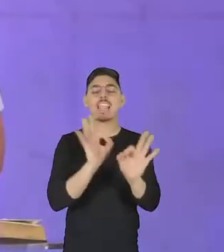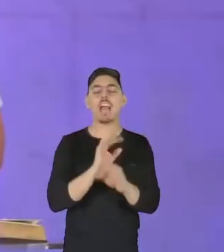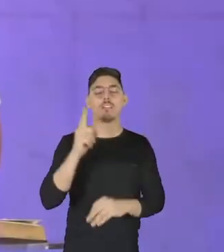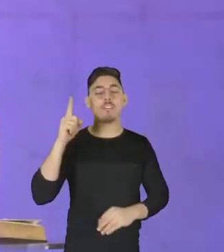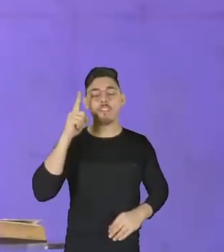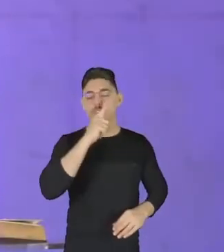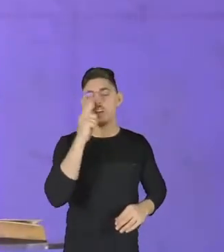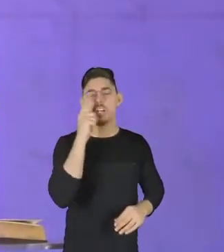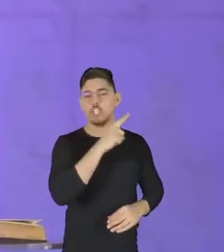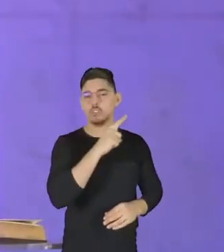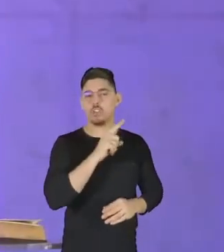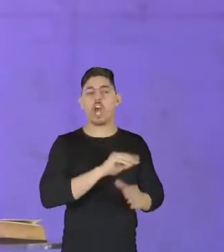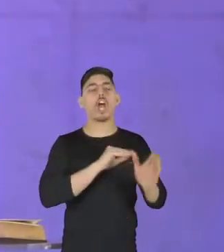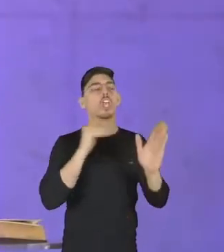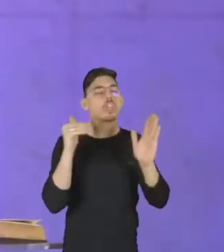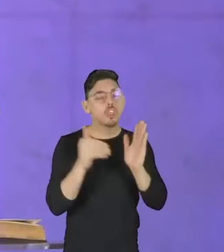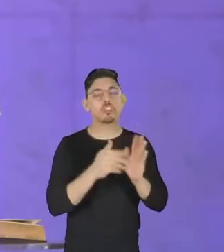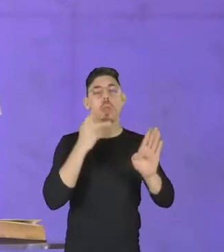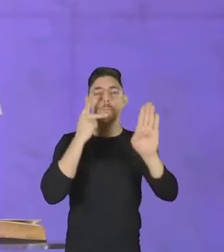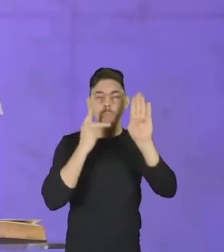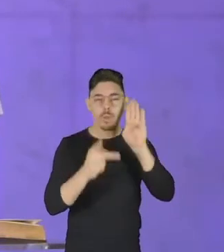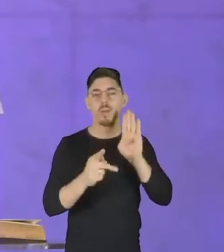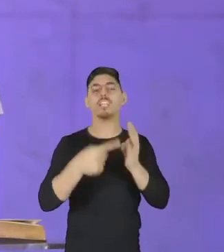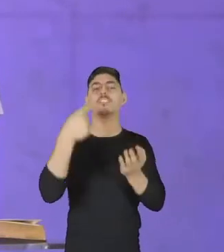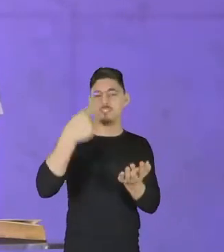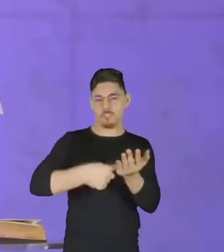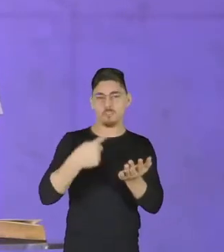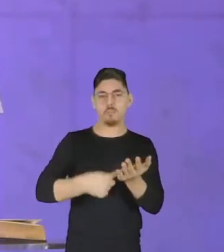falhou. Todas se cumpriram.